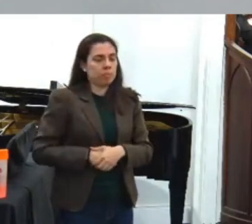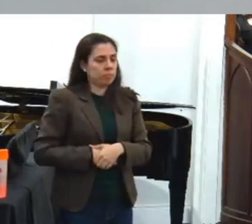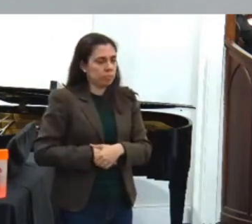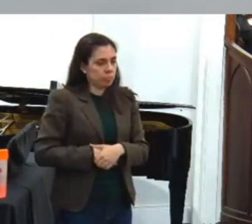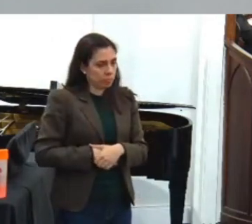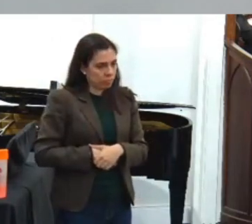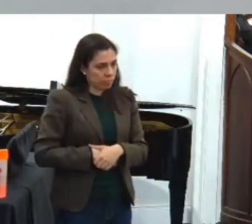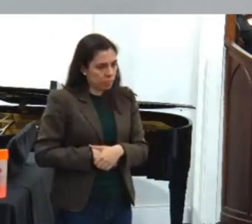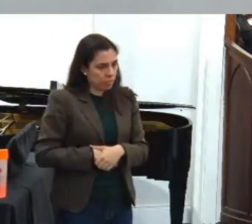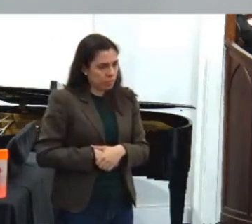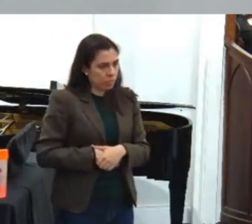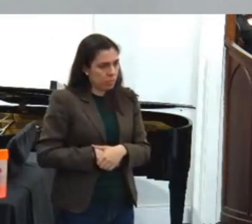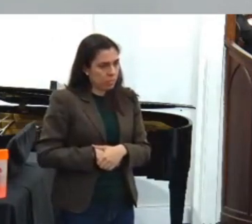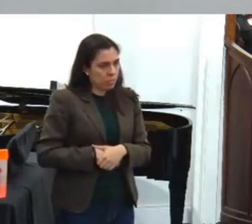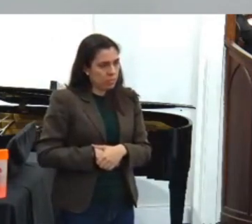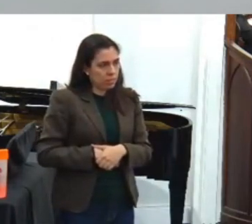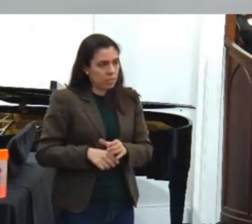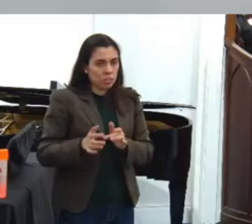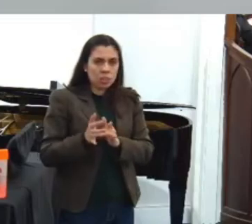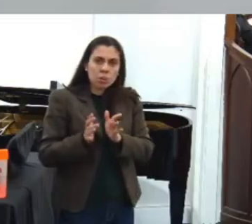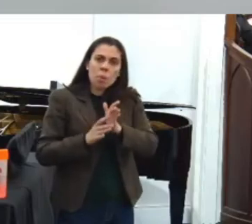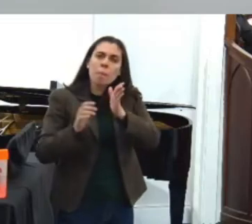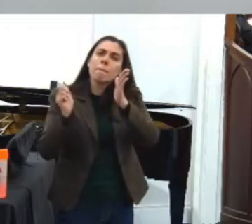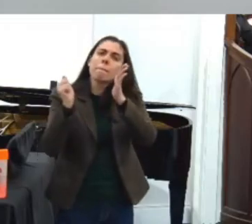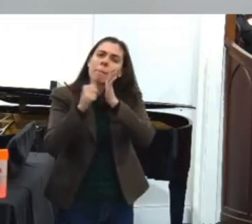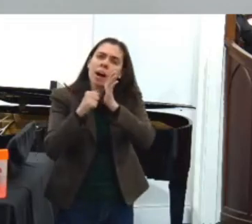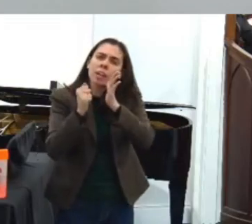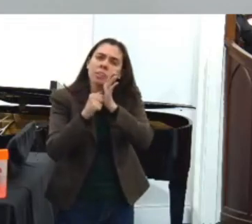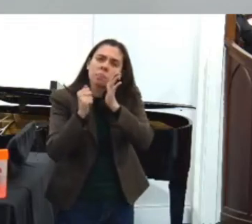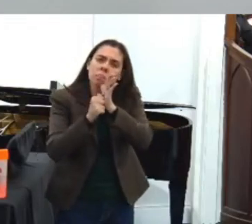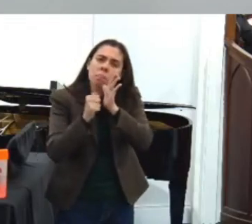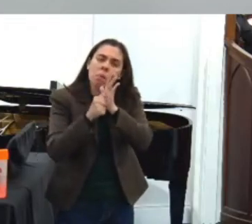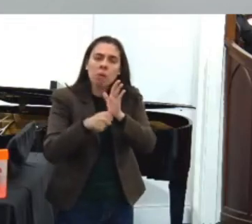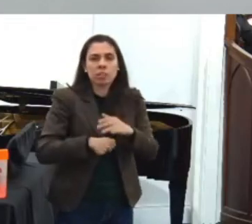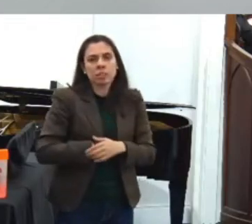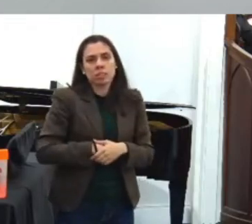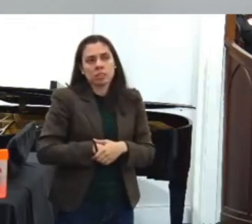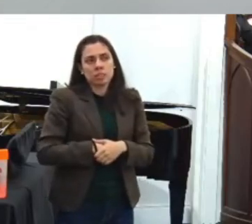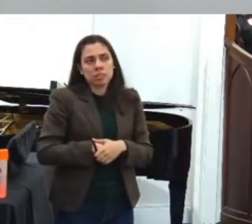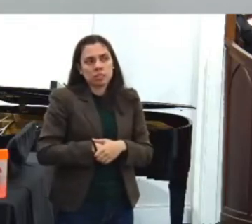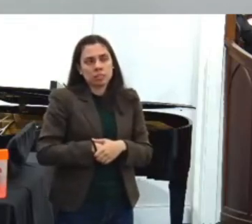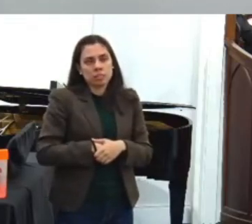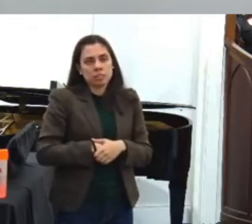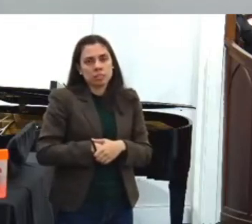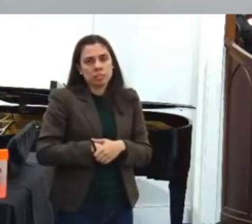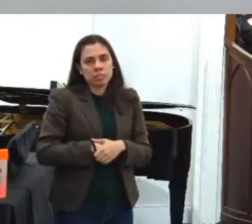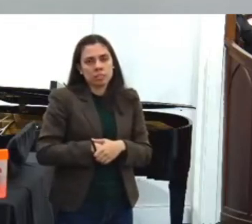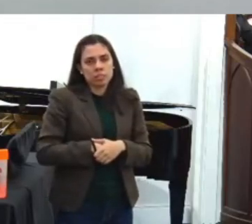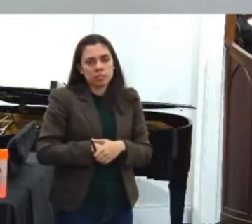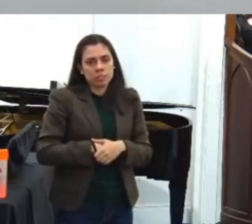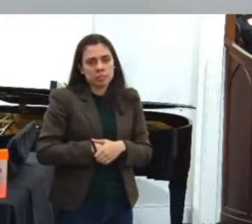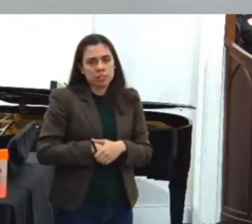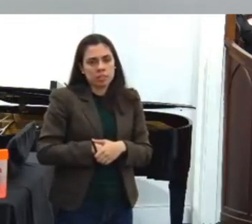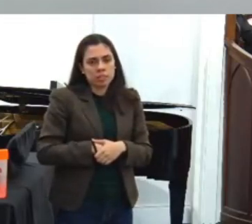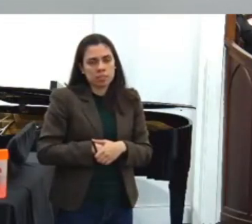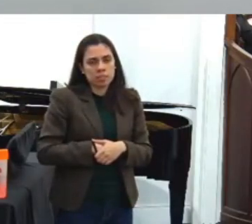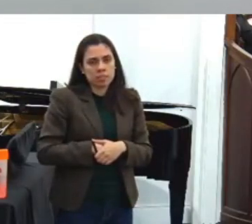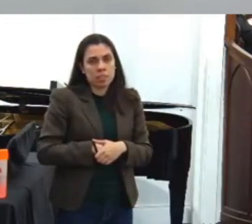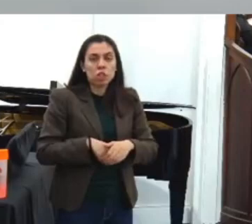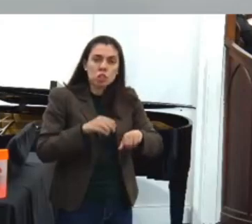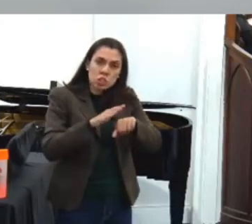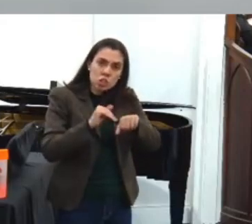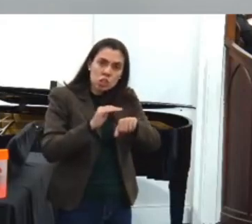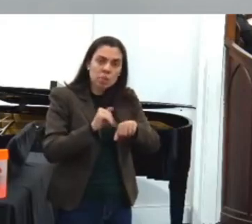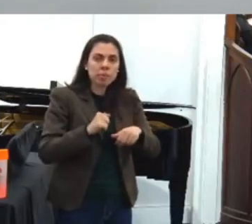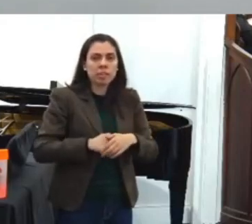dos seus e bate a porta para que o relacionamento seja restaurado. Ele não